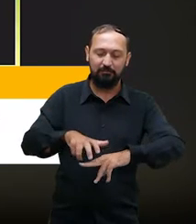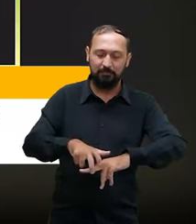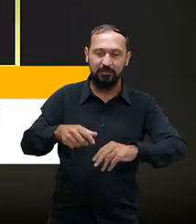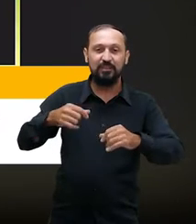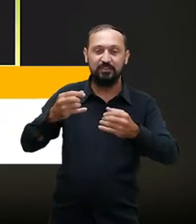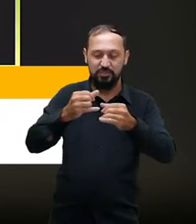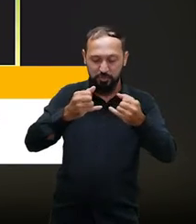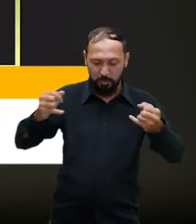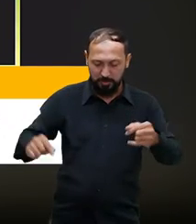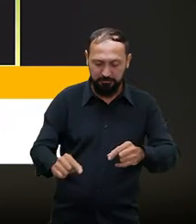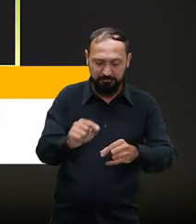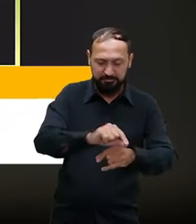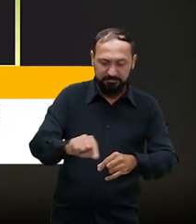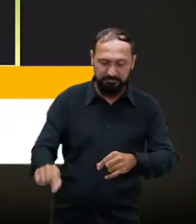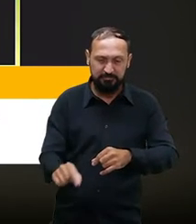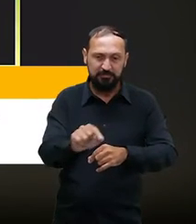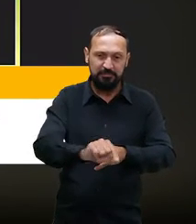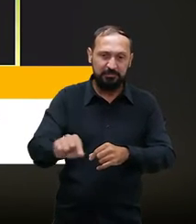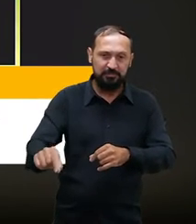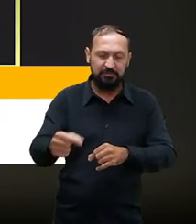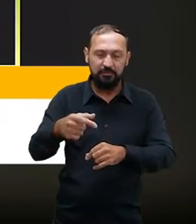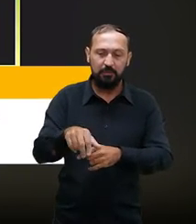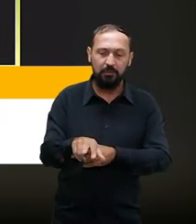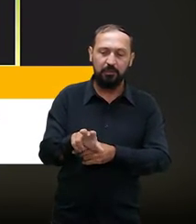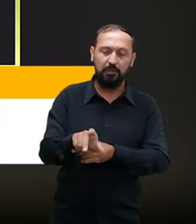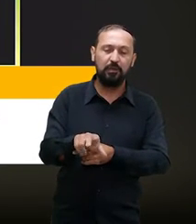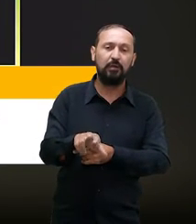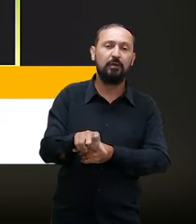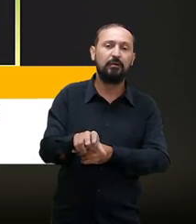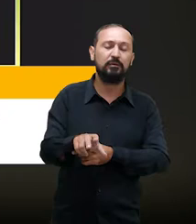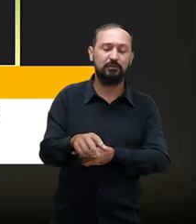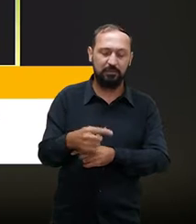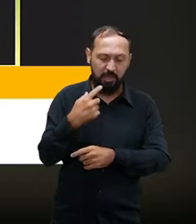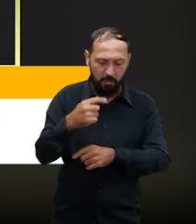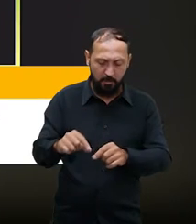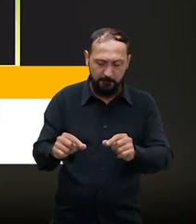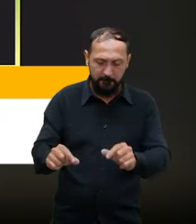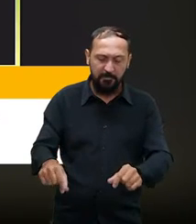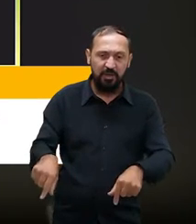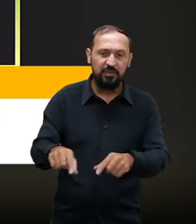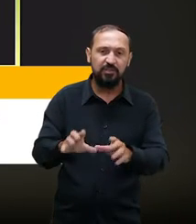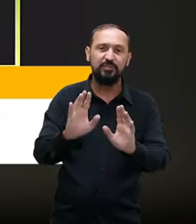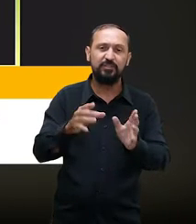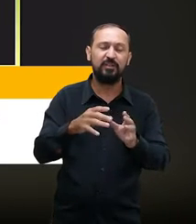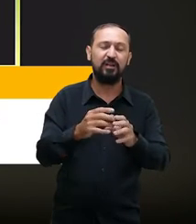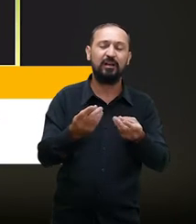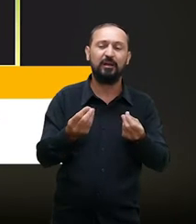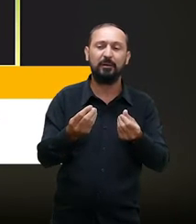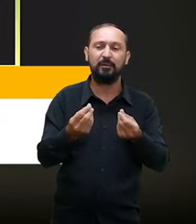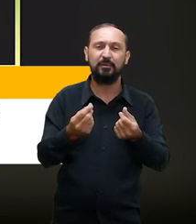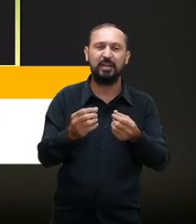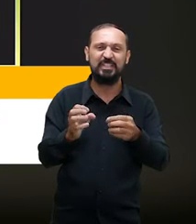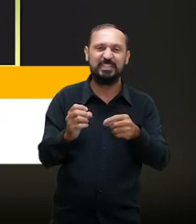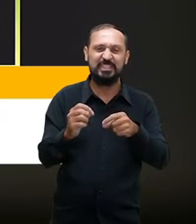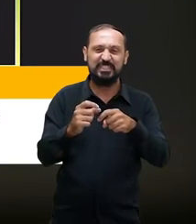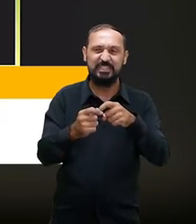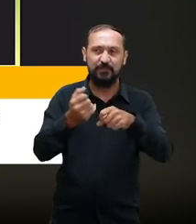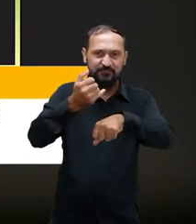cadeiras de varanda, de cordinha, e com os pés das cadeiras todos